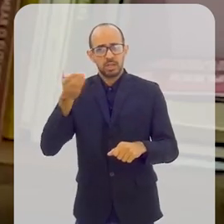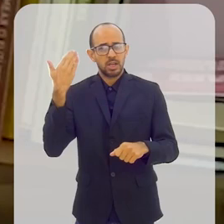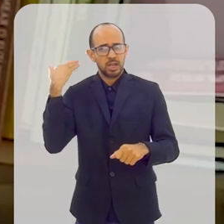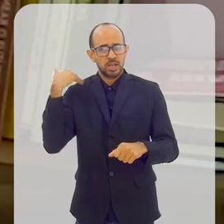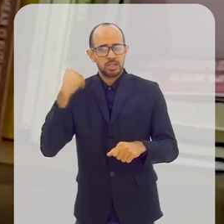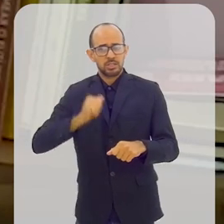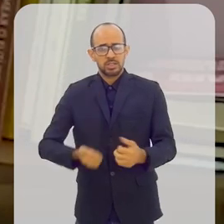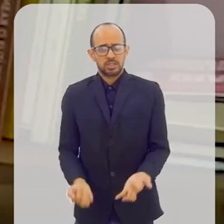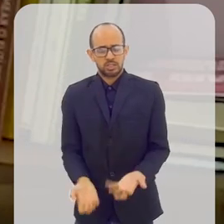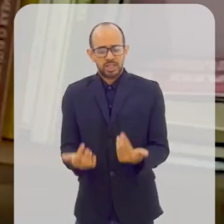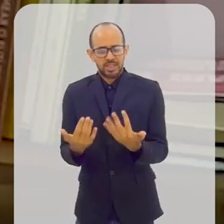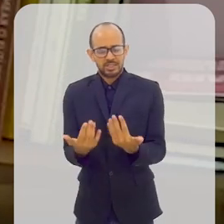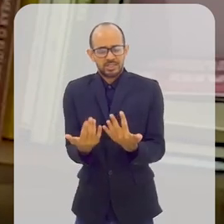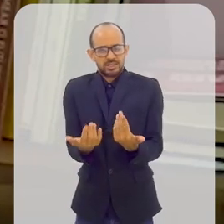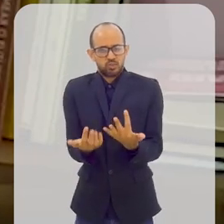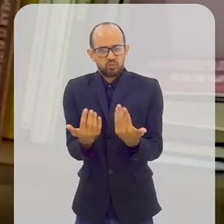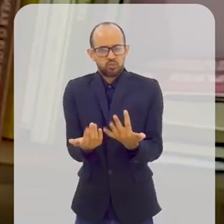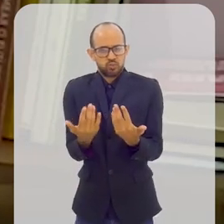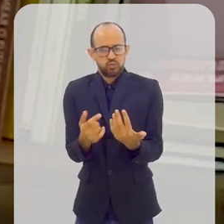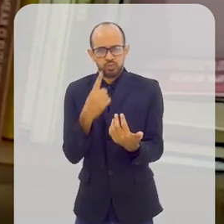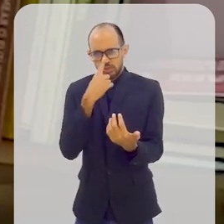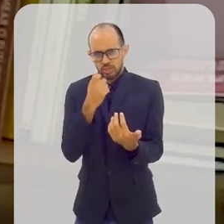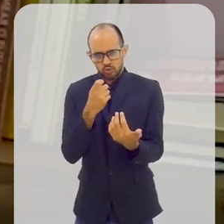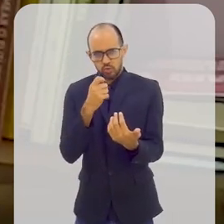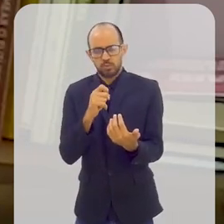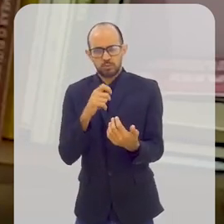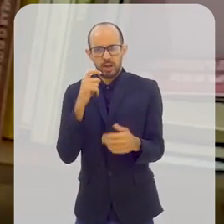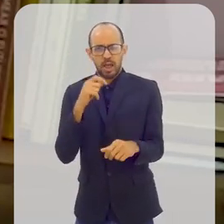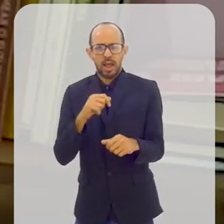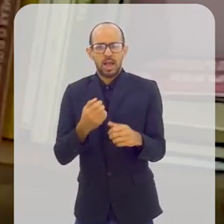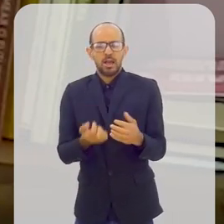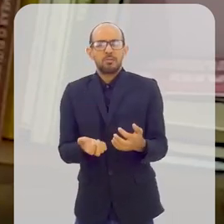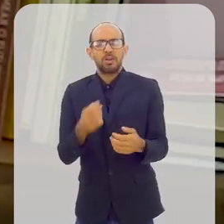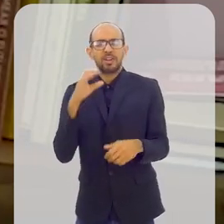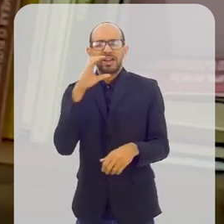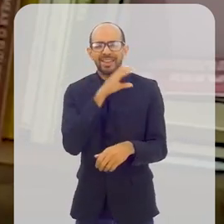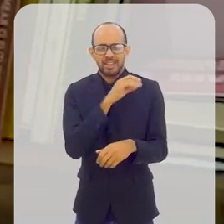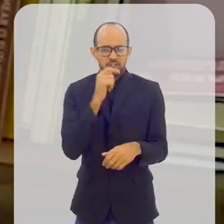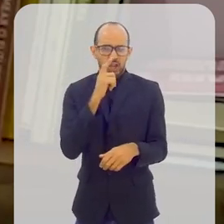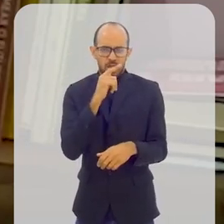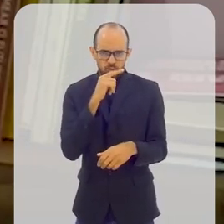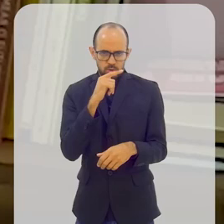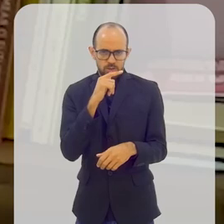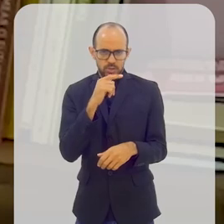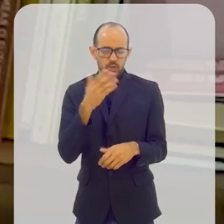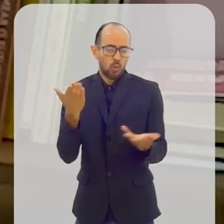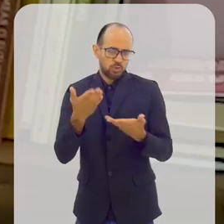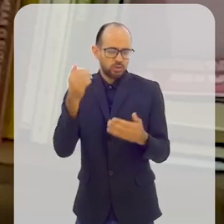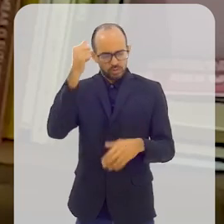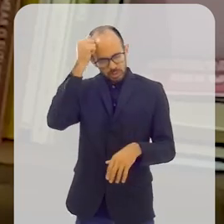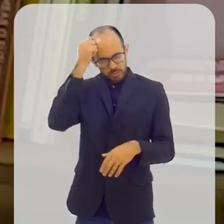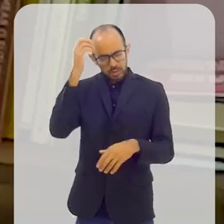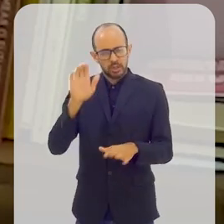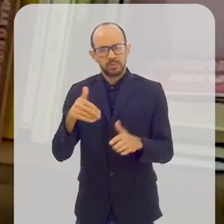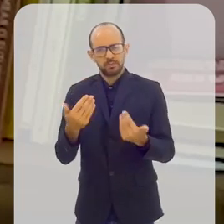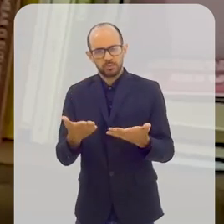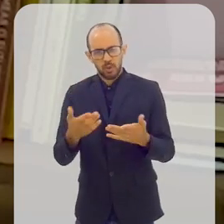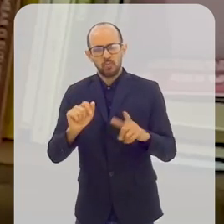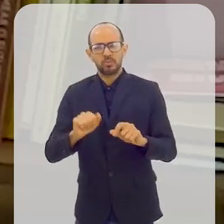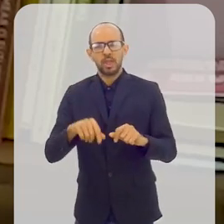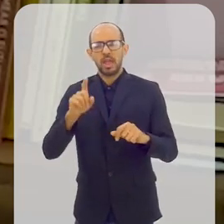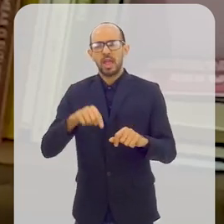a queima do lixo para aquecer suas águas e tudo isso. Então, o lixo zero nada mais é do que